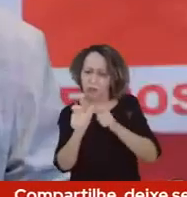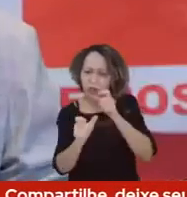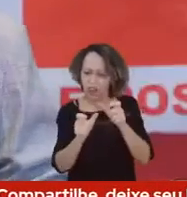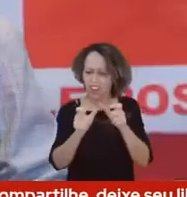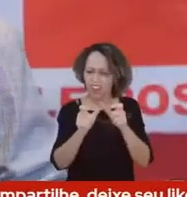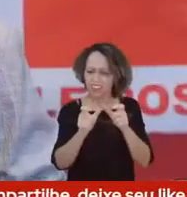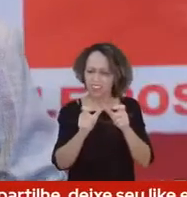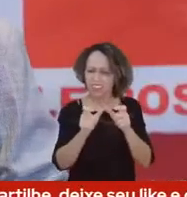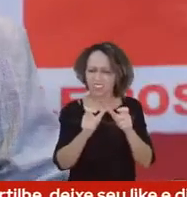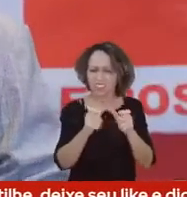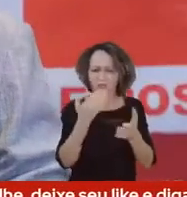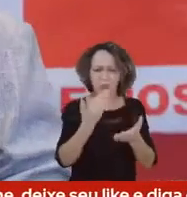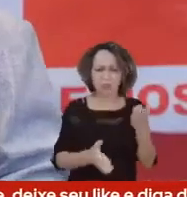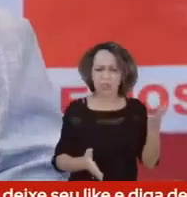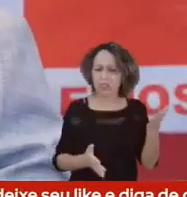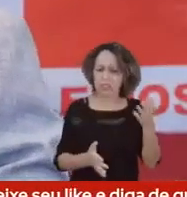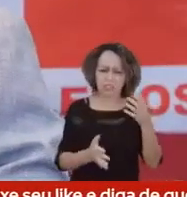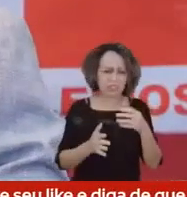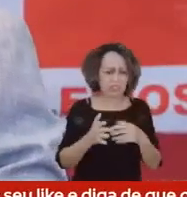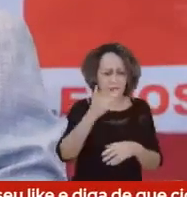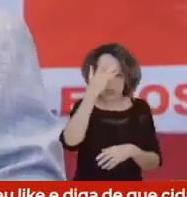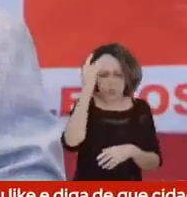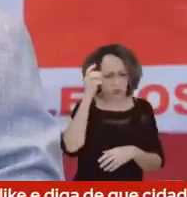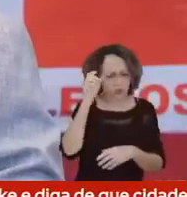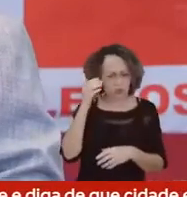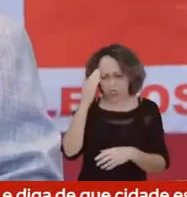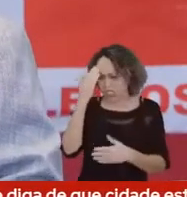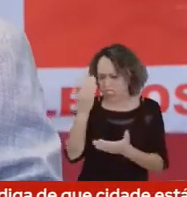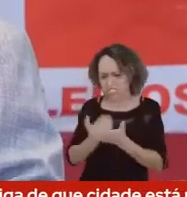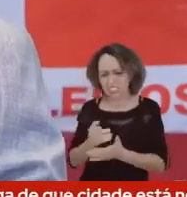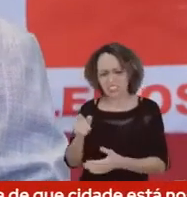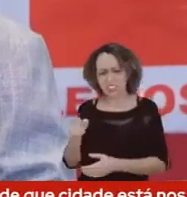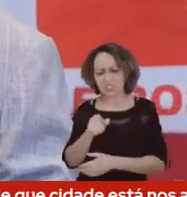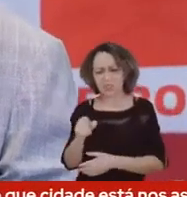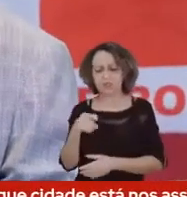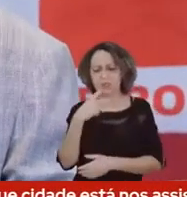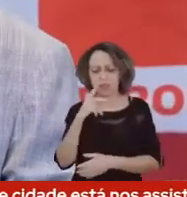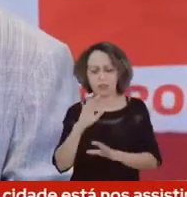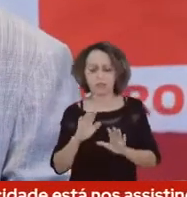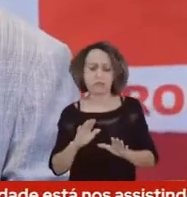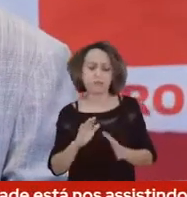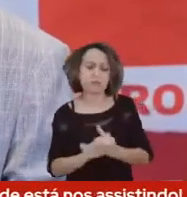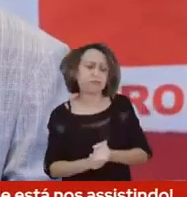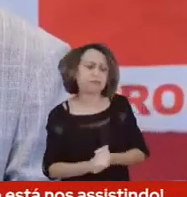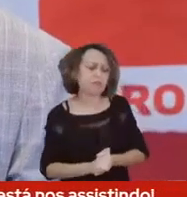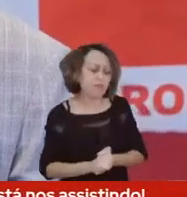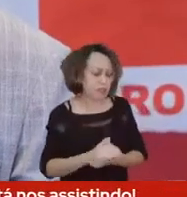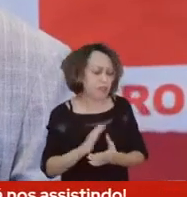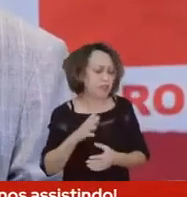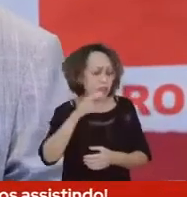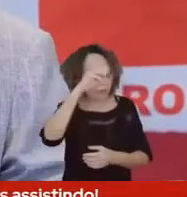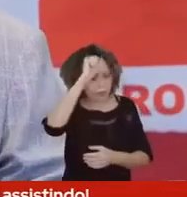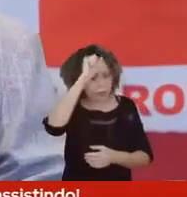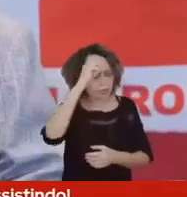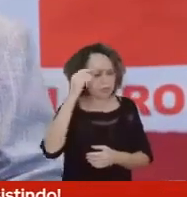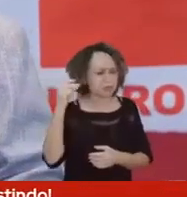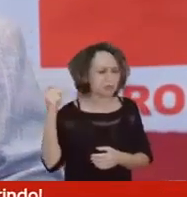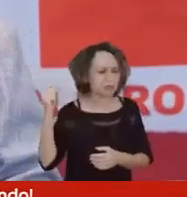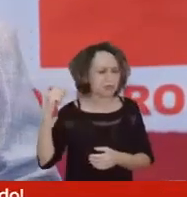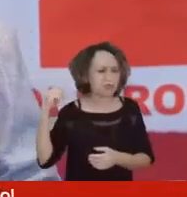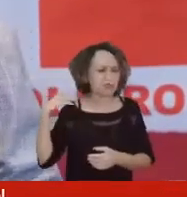que você falou. E, às vezes, eu fico aprendendo uma lição que eu aprendi há muito tempo. Quando a gente fala uma